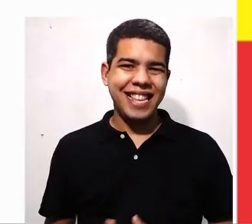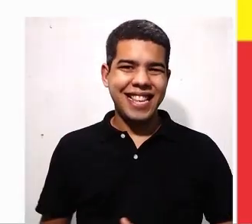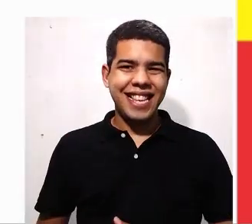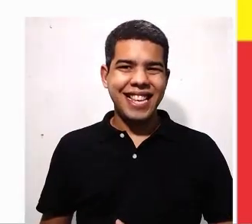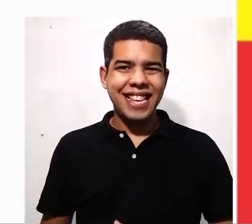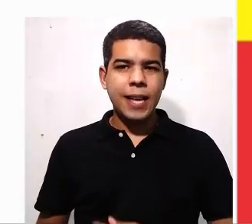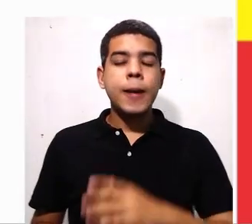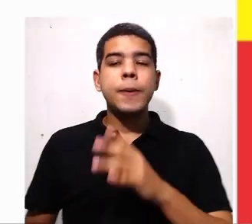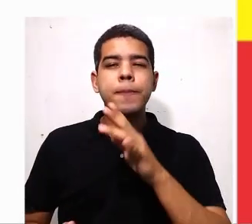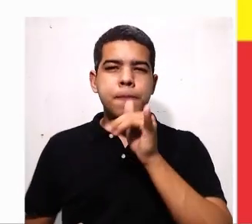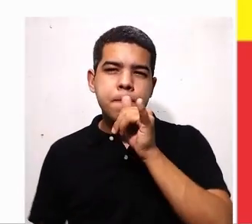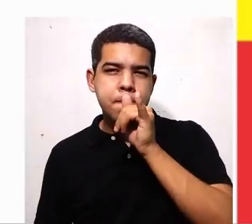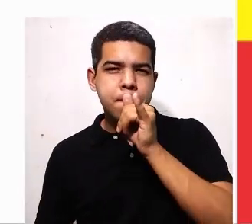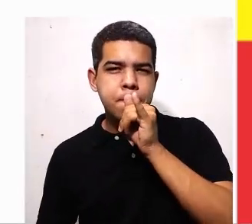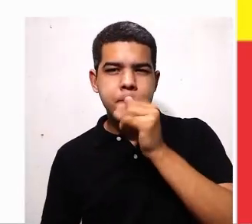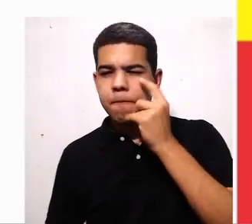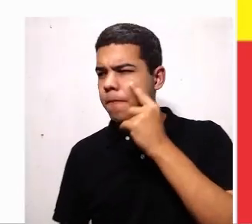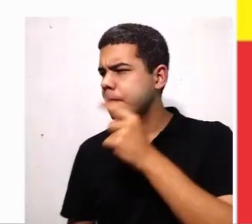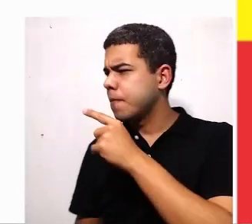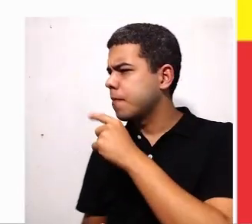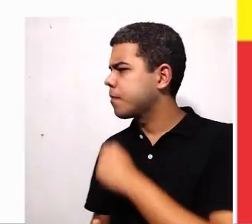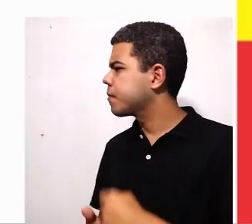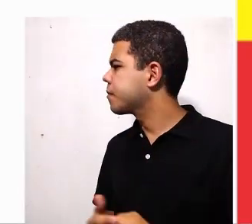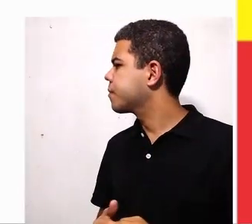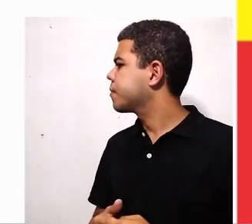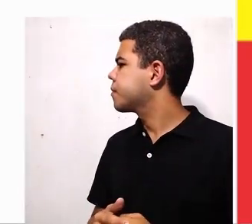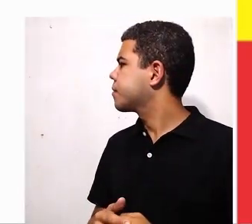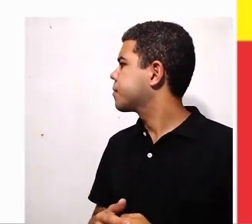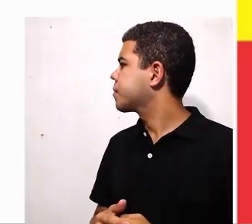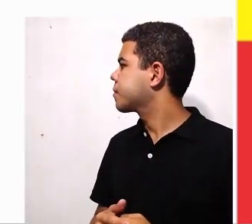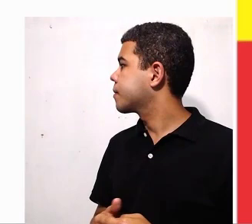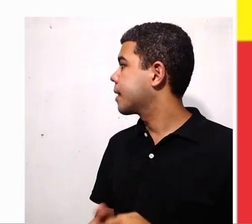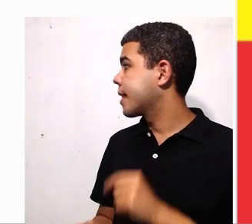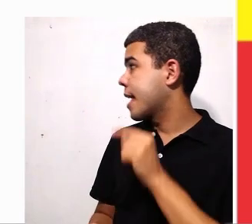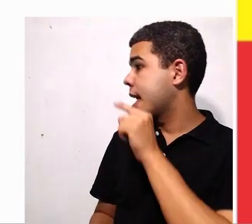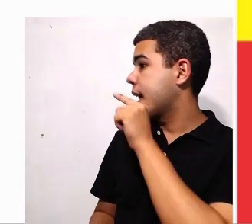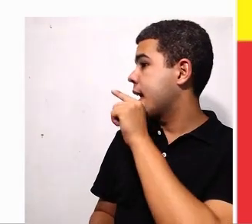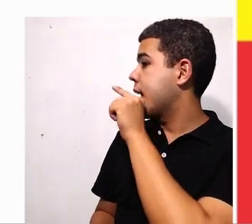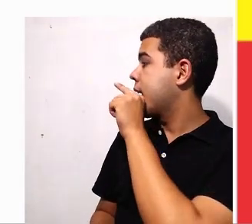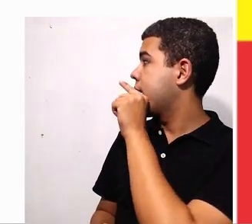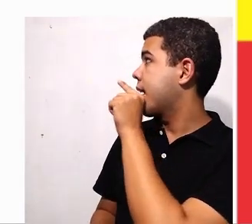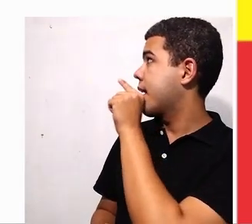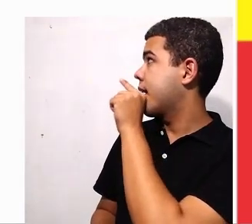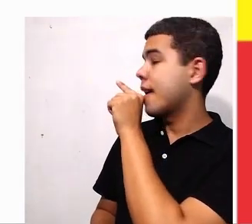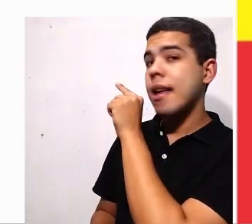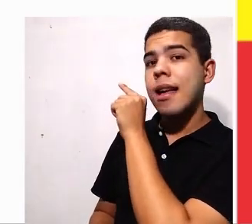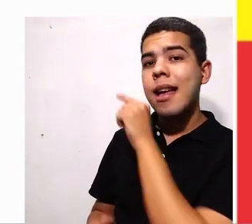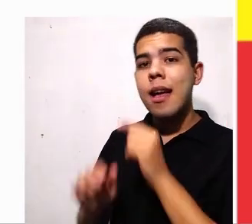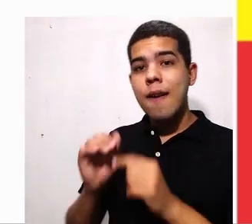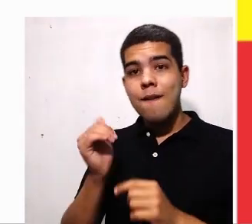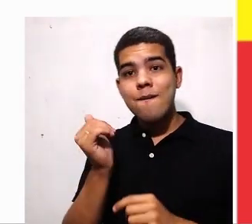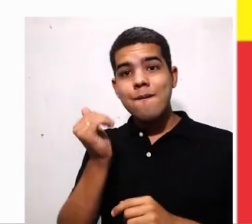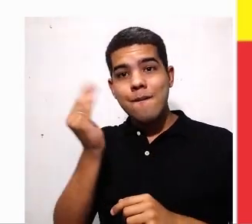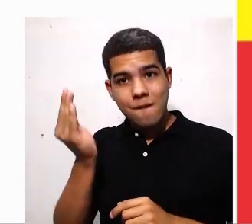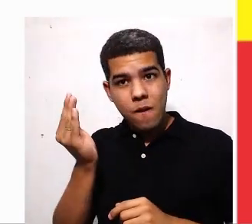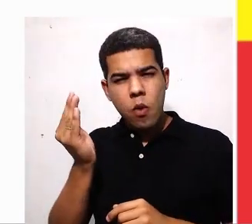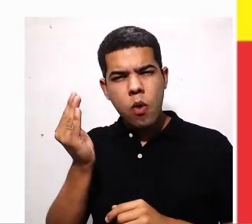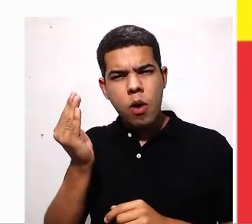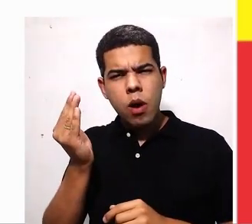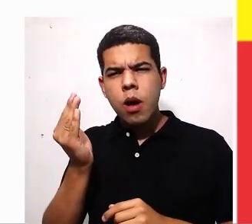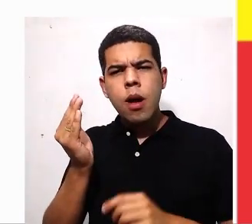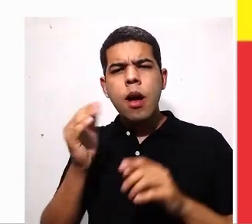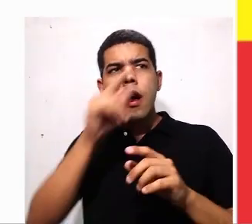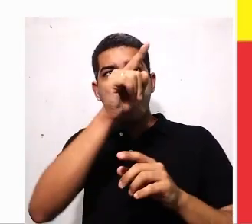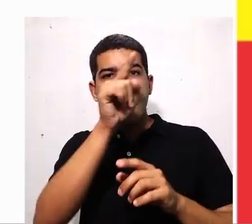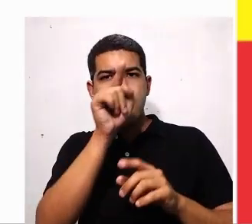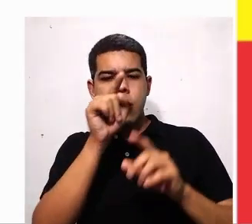vocês, que nós temos a situação. Esse ângulo está fora. Você olhar com calma, você vai ver que é a